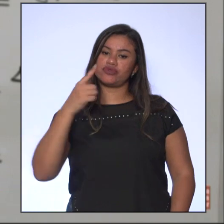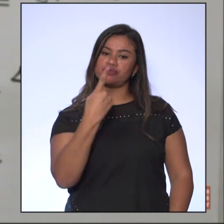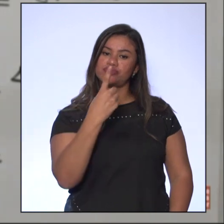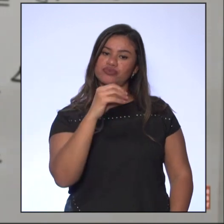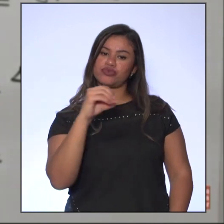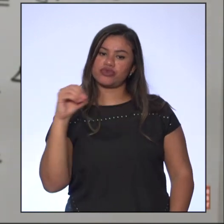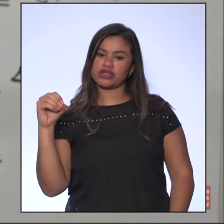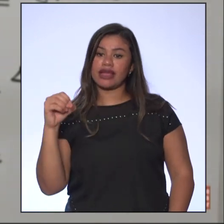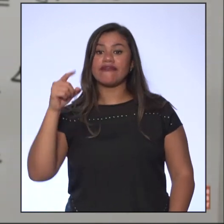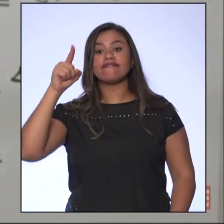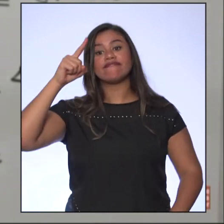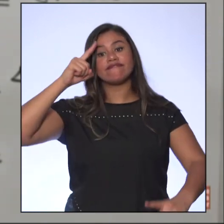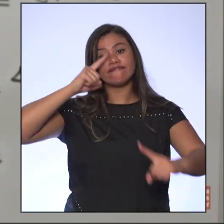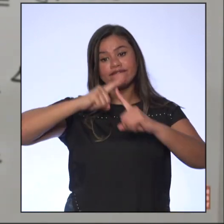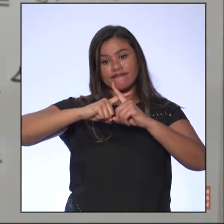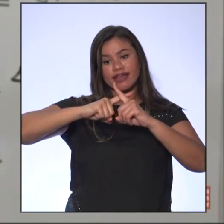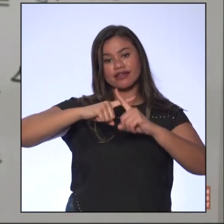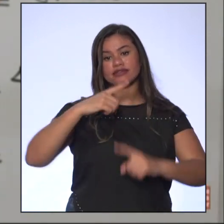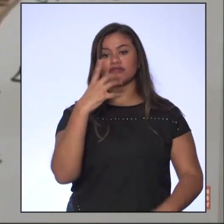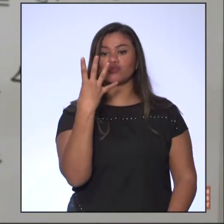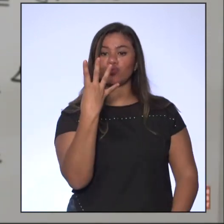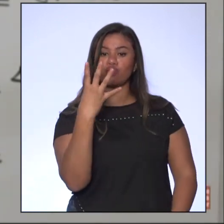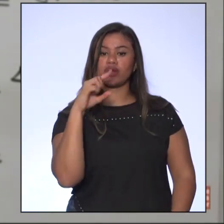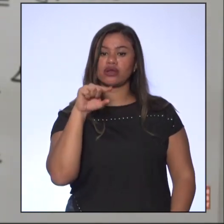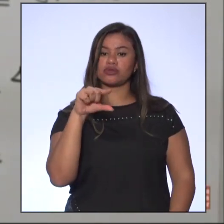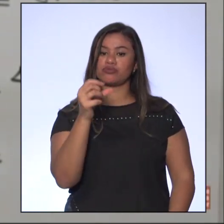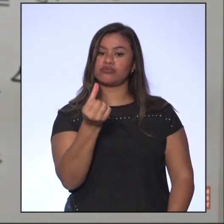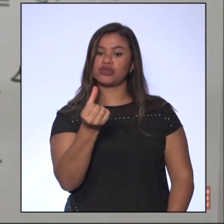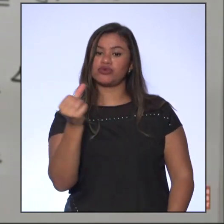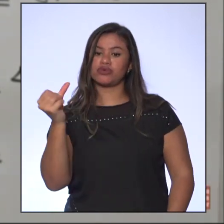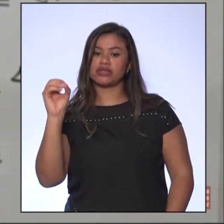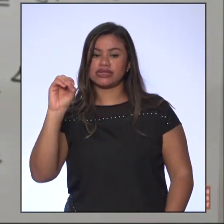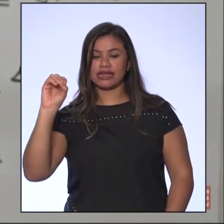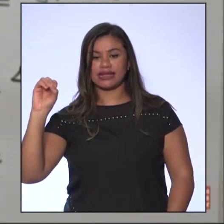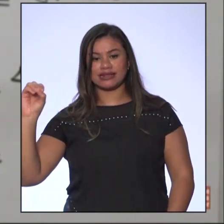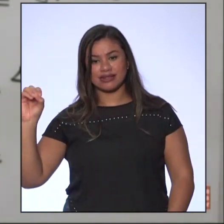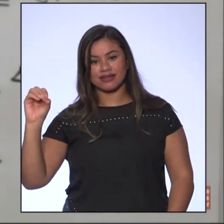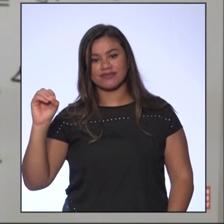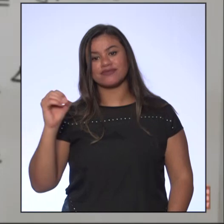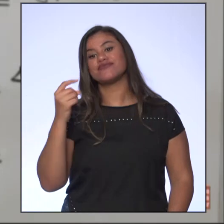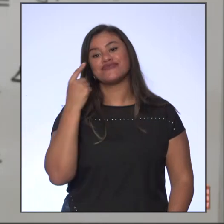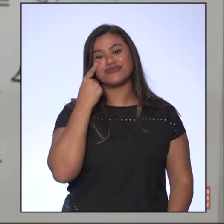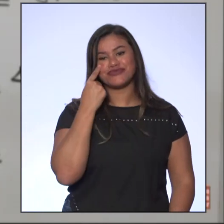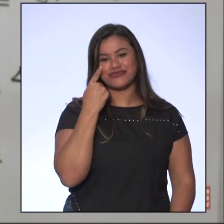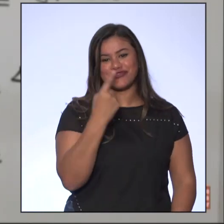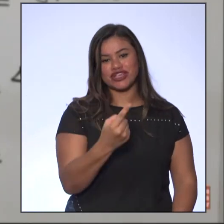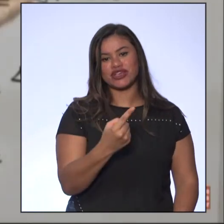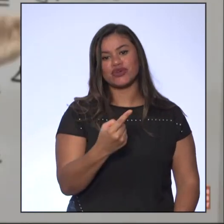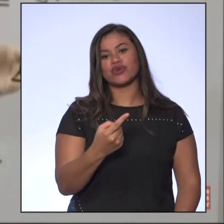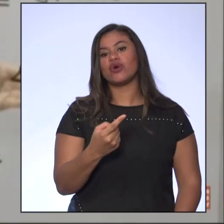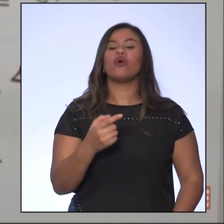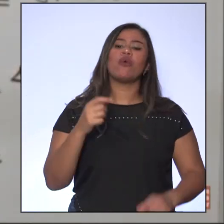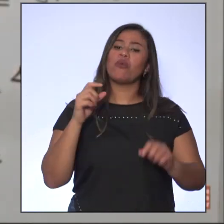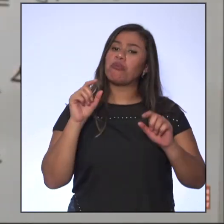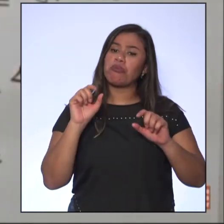4.600. Perceba que você tem um poder de decisão. Você pode dizer, quero resolver com regra de 3 simples e direta.